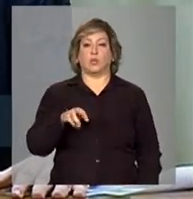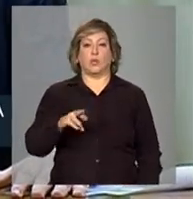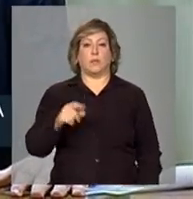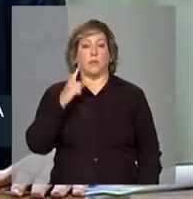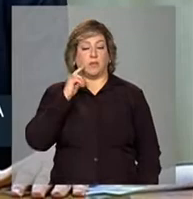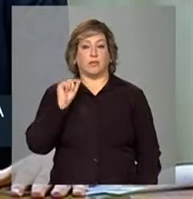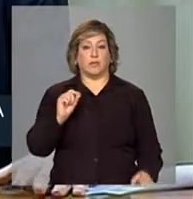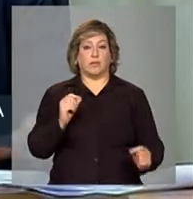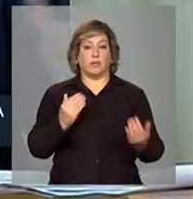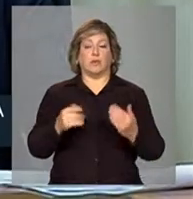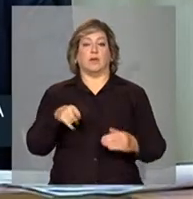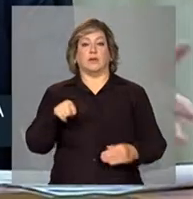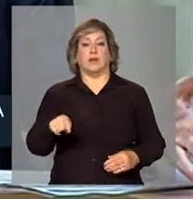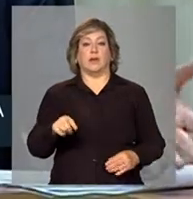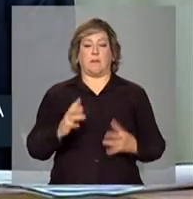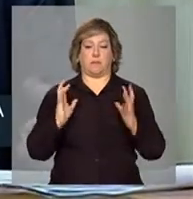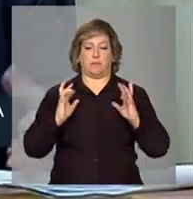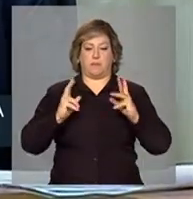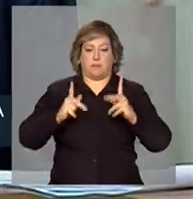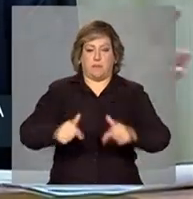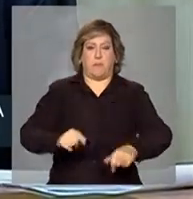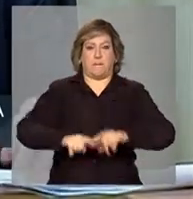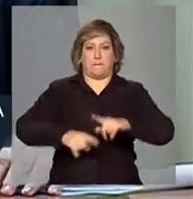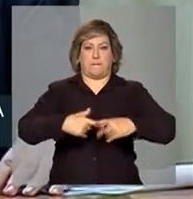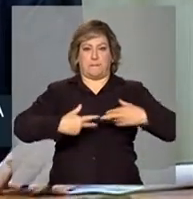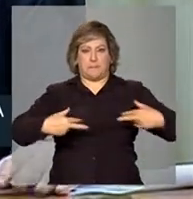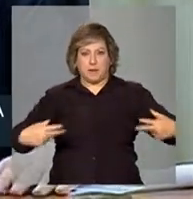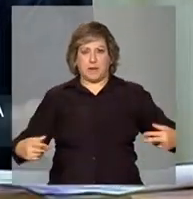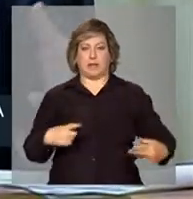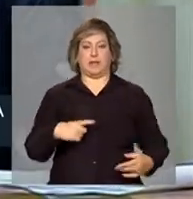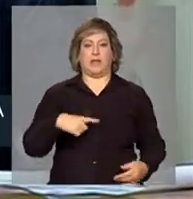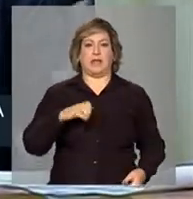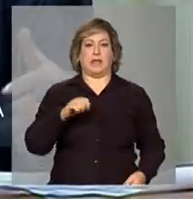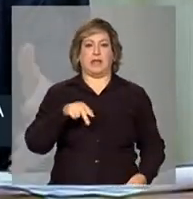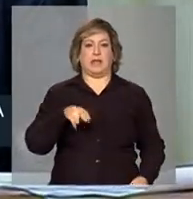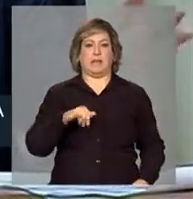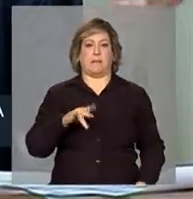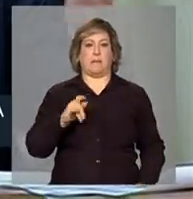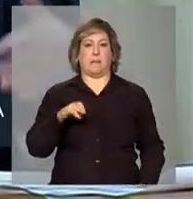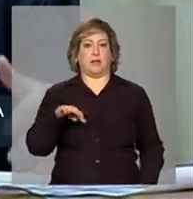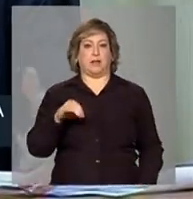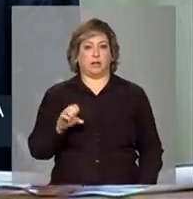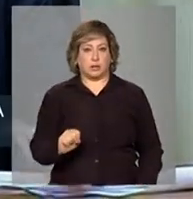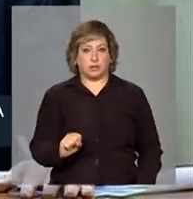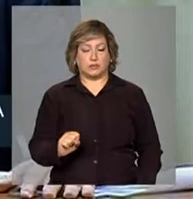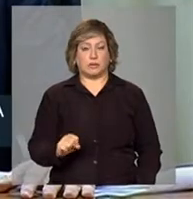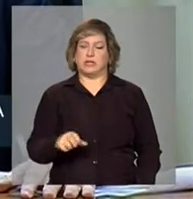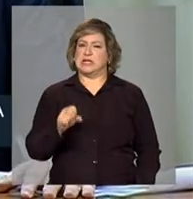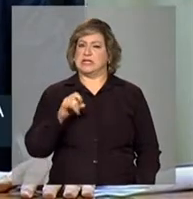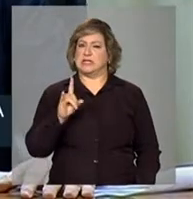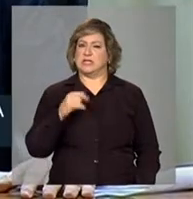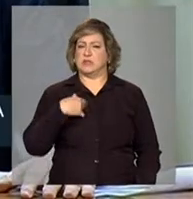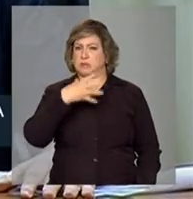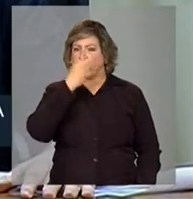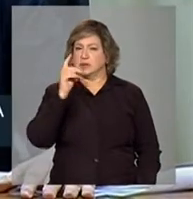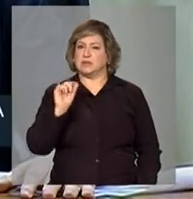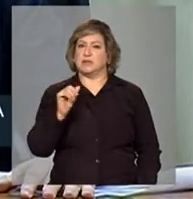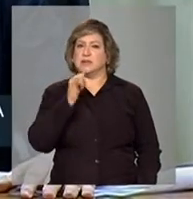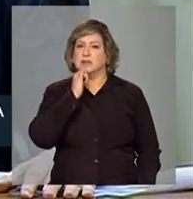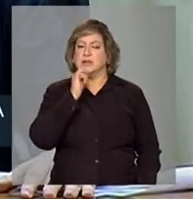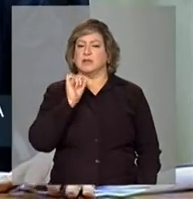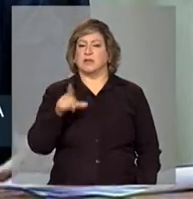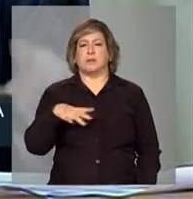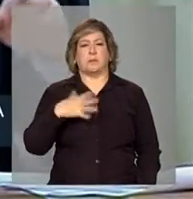de máquinas e equipamentos Esse é um dado que nós temos que vocês têm acesso a um poderão ver se não me falhe a memória é coisa